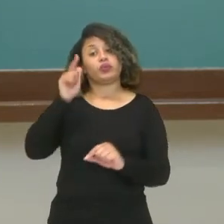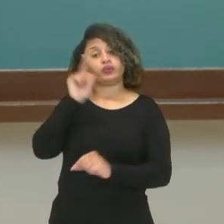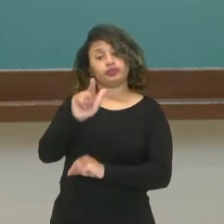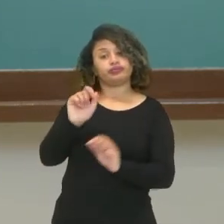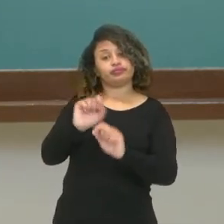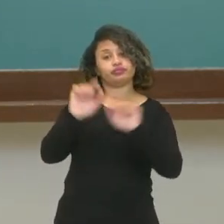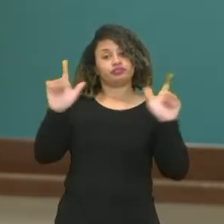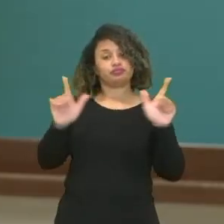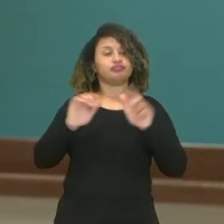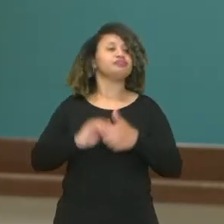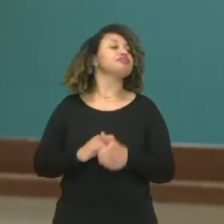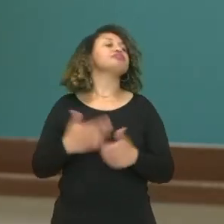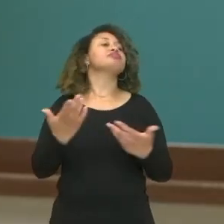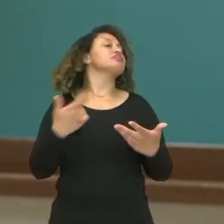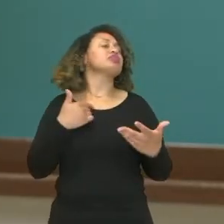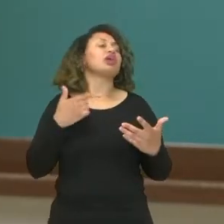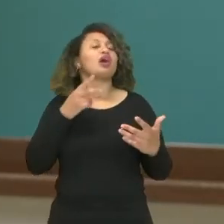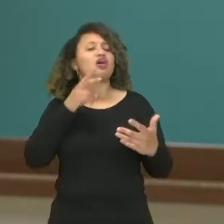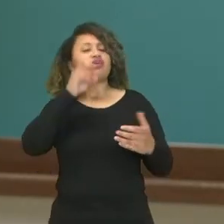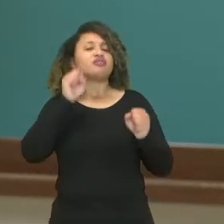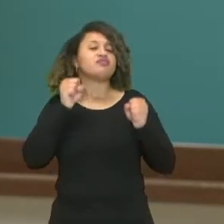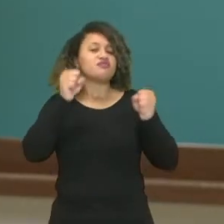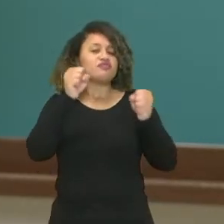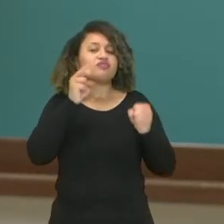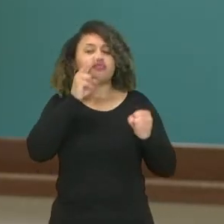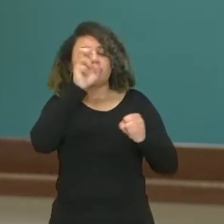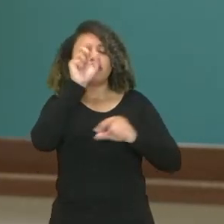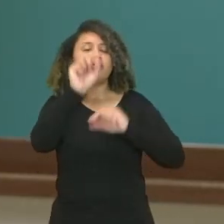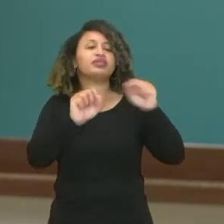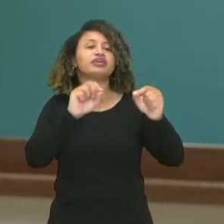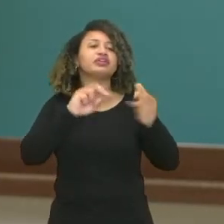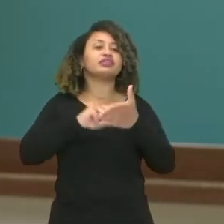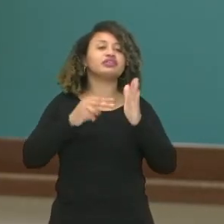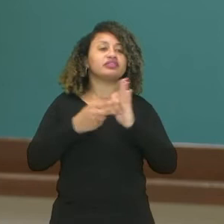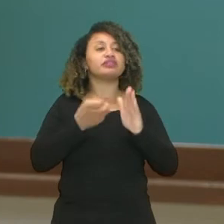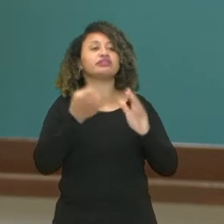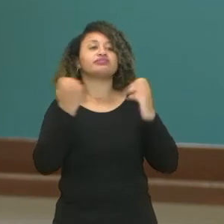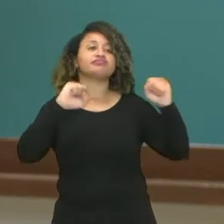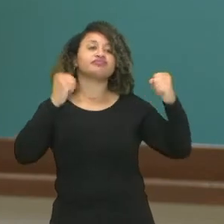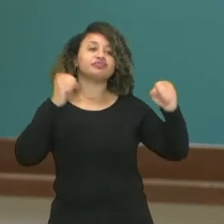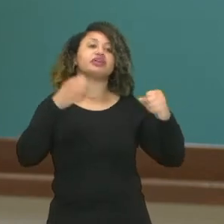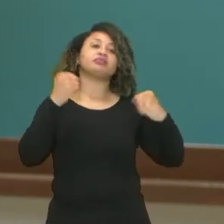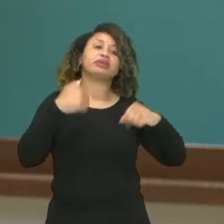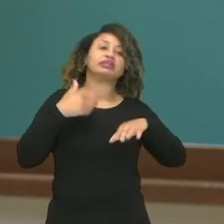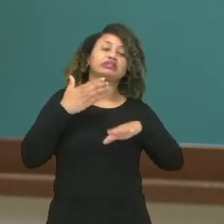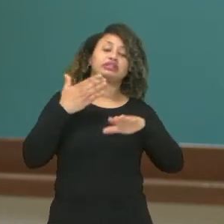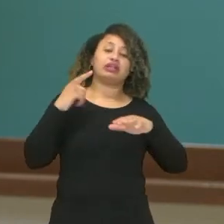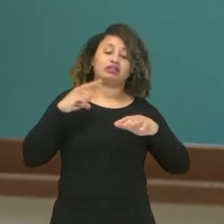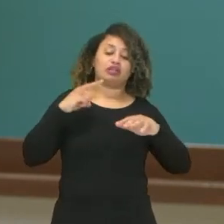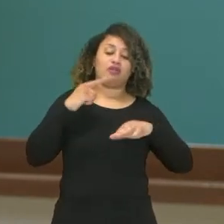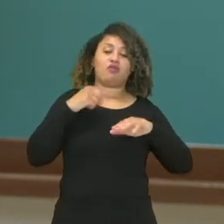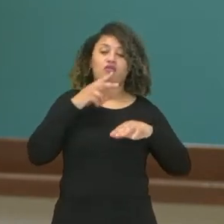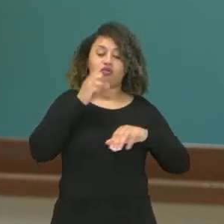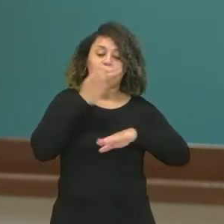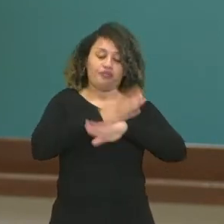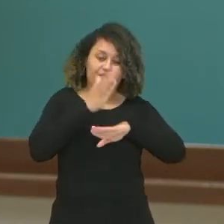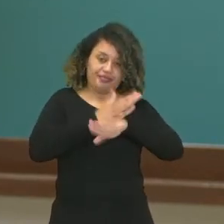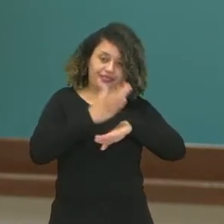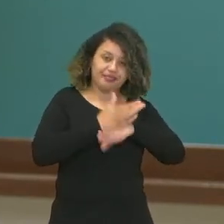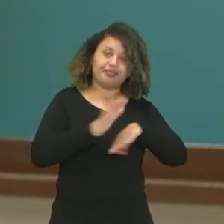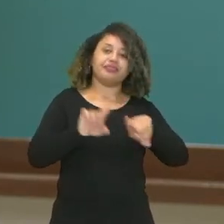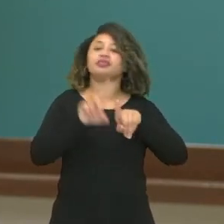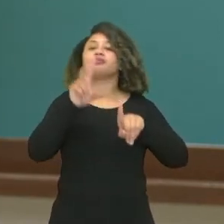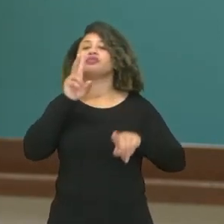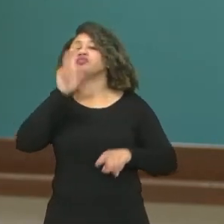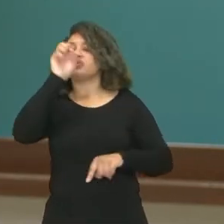alta intensidade? Então, alta intensidade são exercícios que vão exigir condicionamento e força. Então, você tem que ter bastante condicionamento e bastante força.